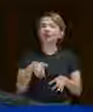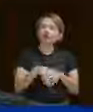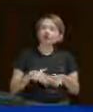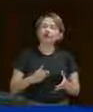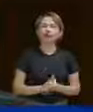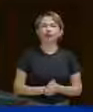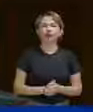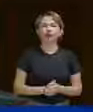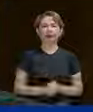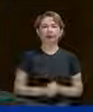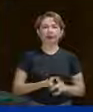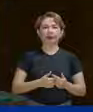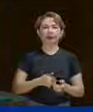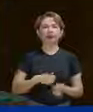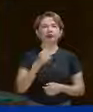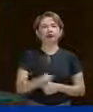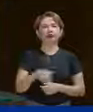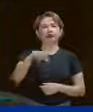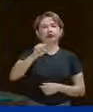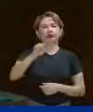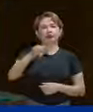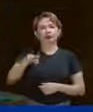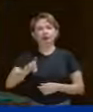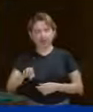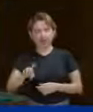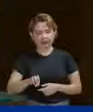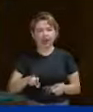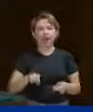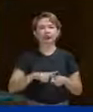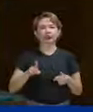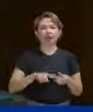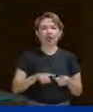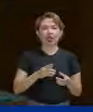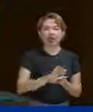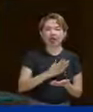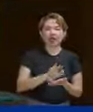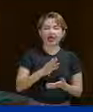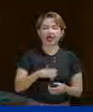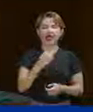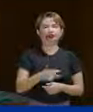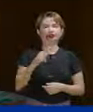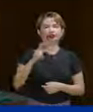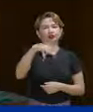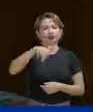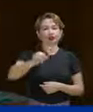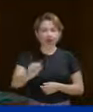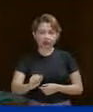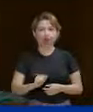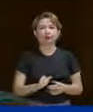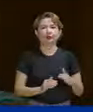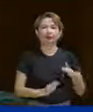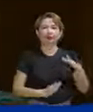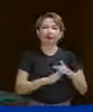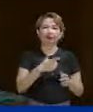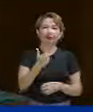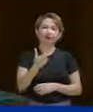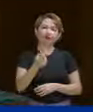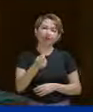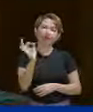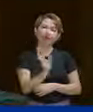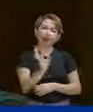foi seguido pelo juiz Normando de Souza e, em parte, pela juíza Tina Souza, que fixou o limite de